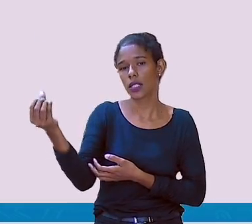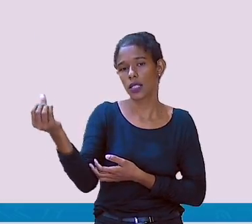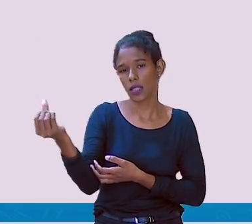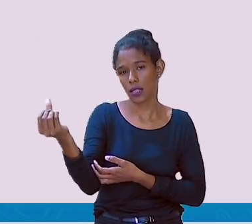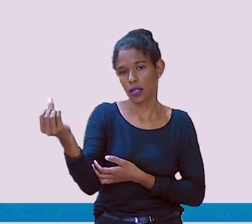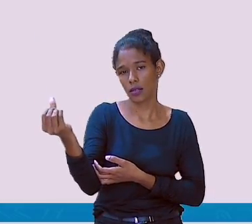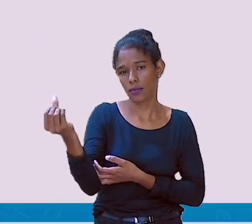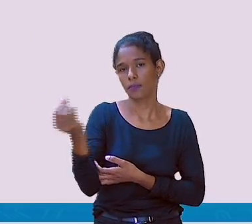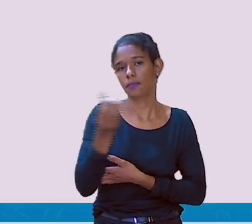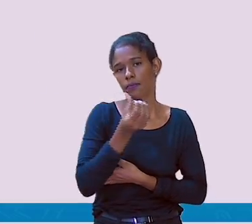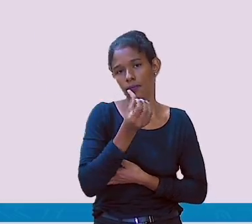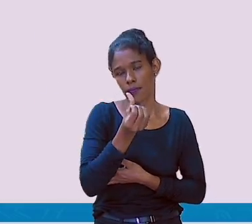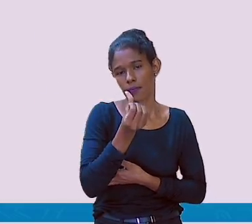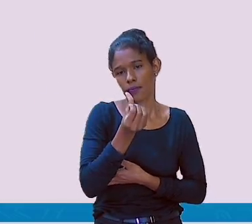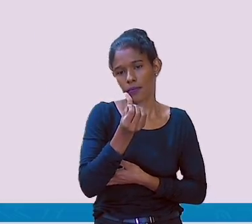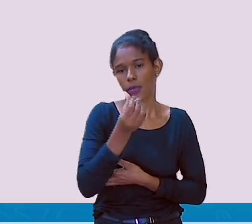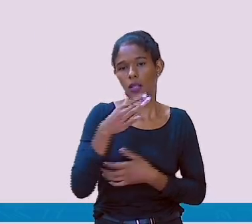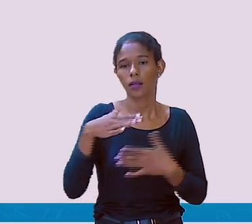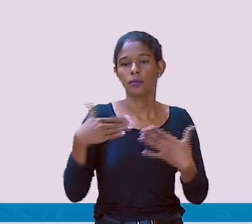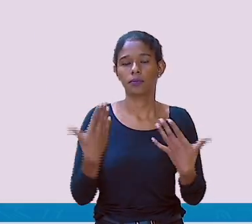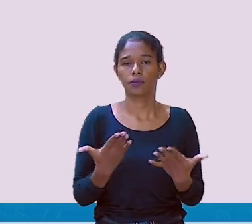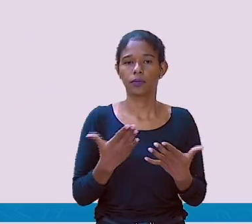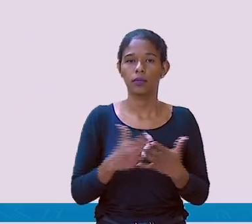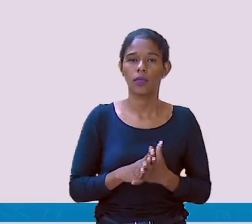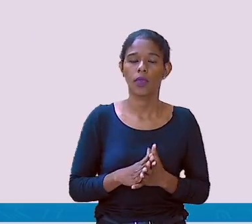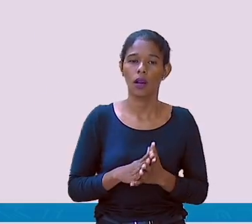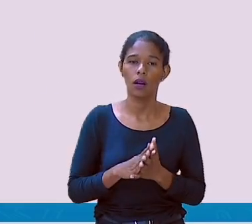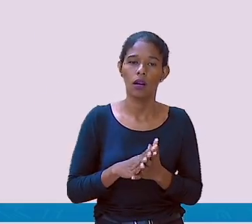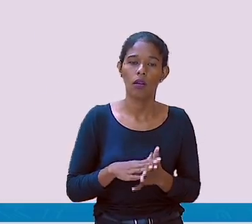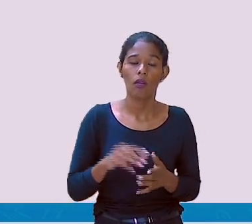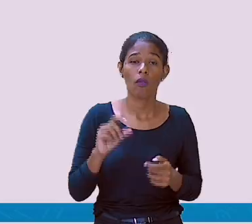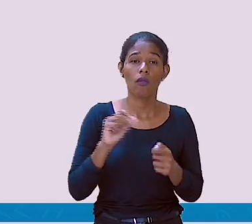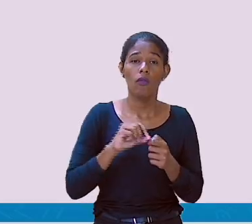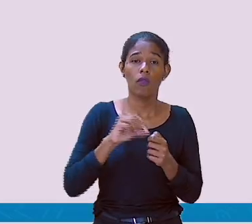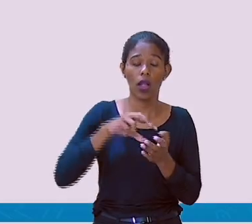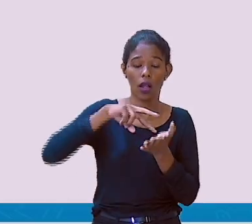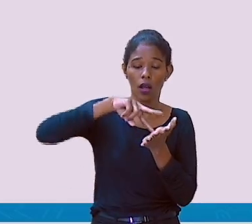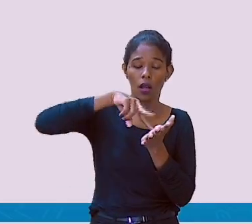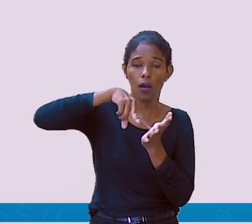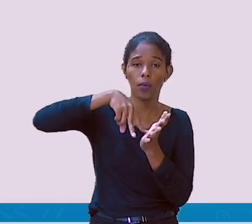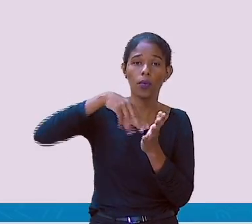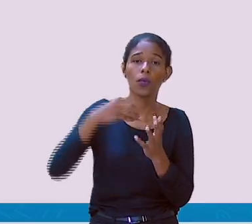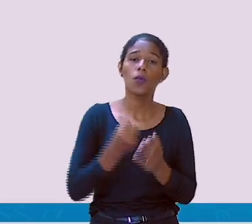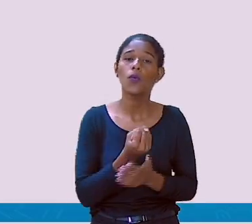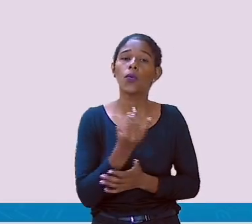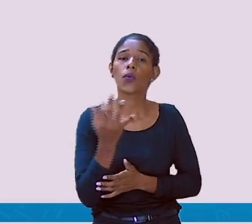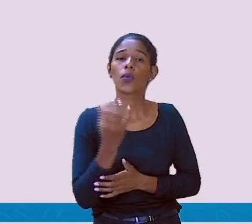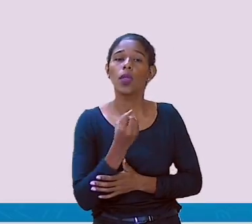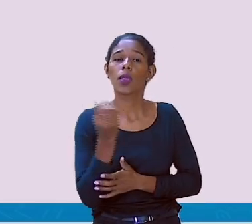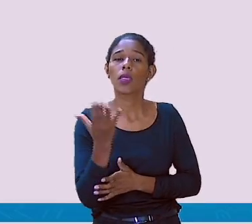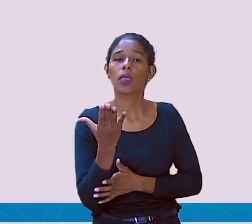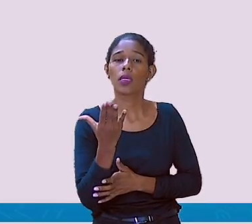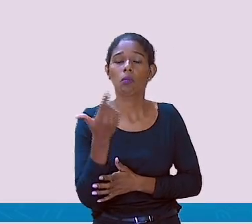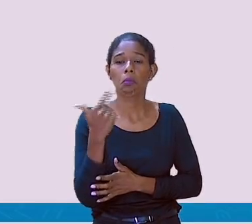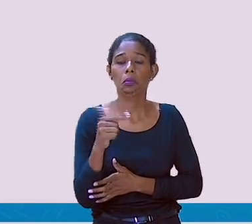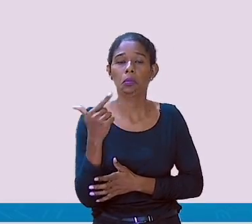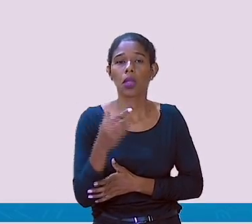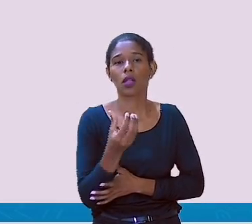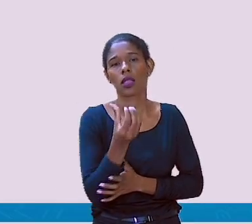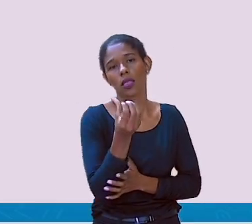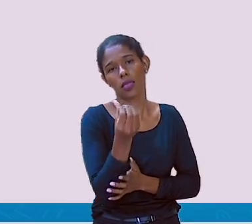representando 6. Então, eu fiz essa abertura quantas vezes? 6 vezes. Dessa